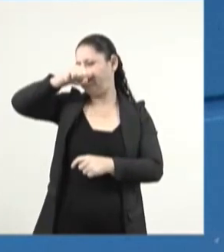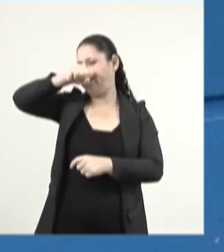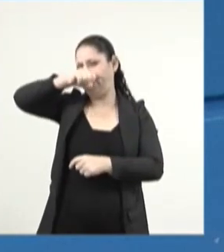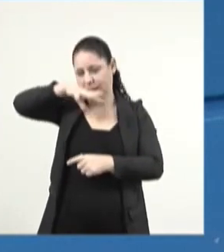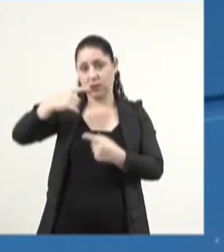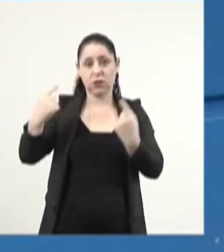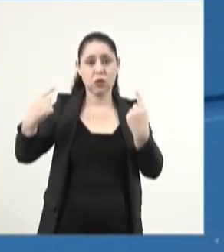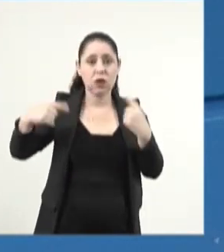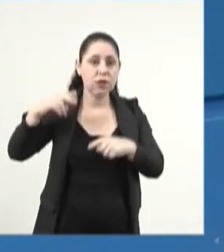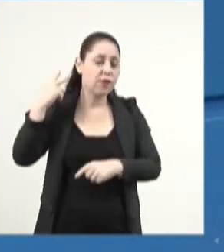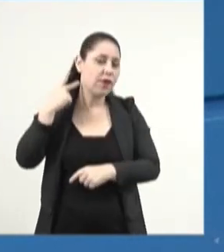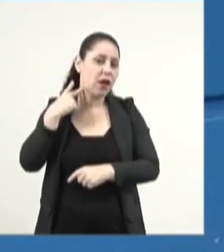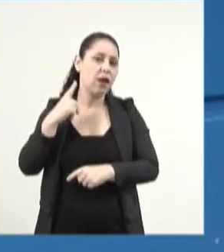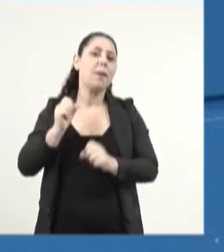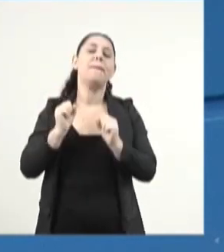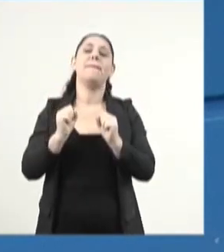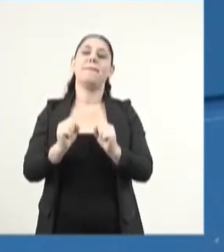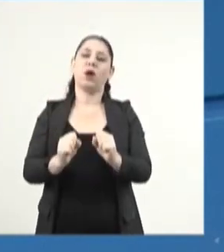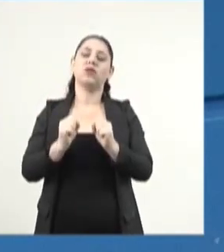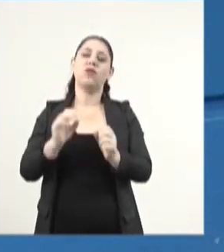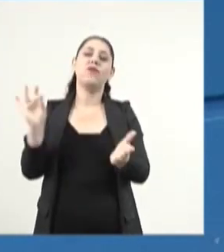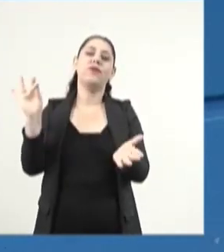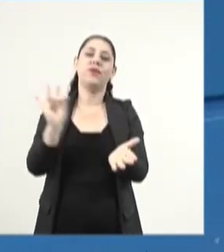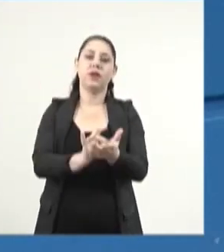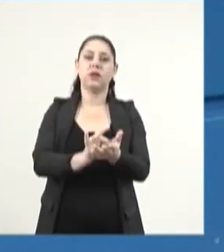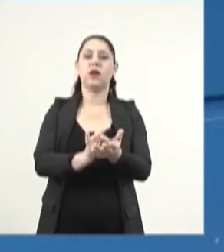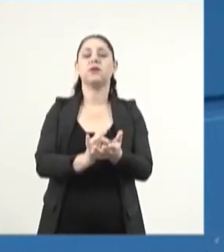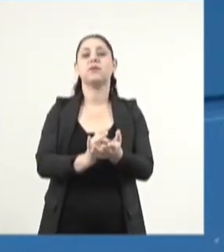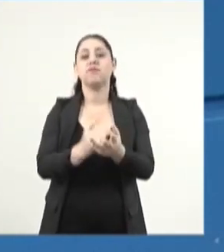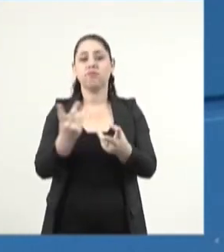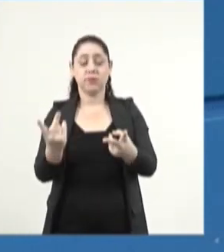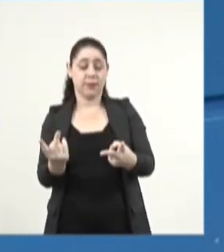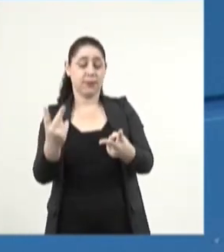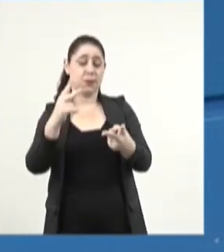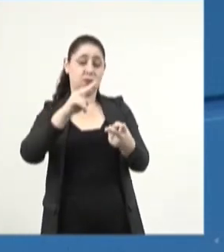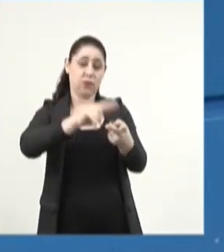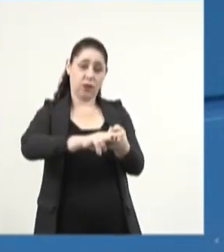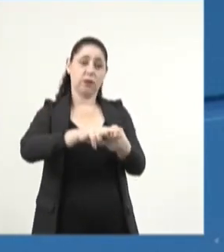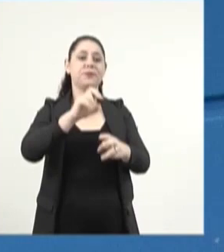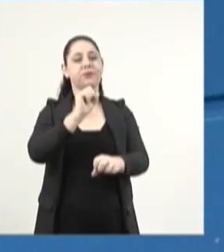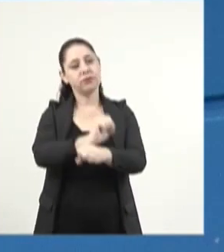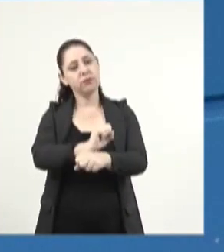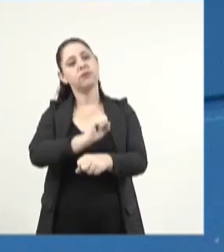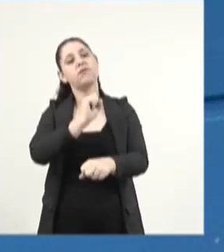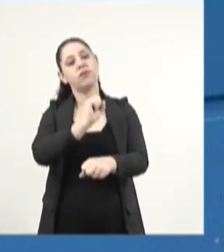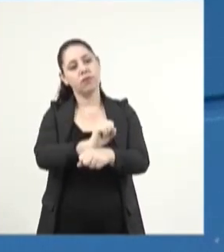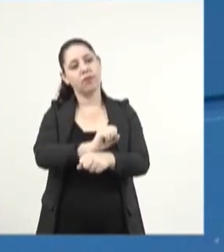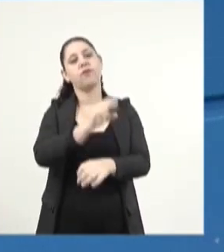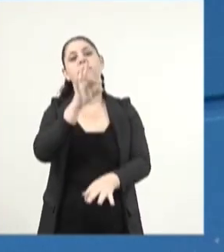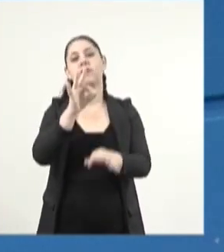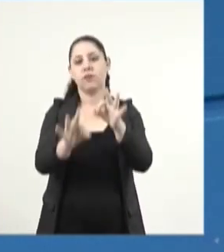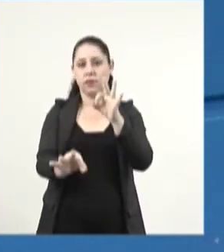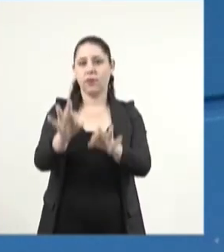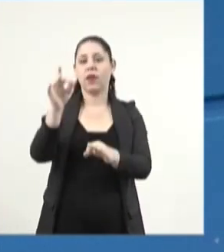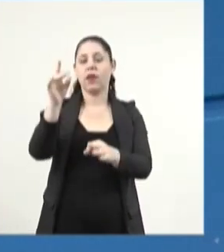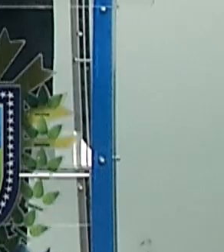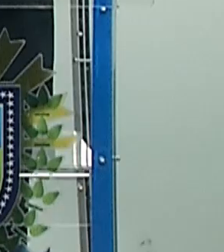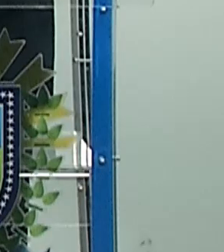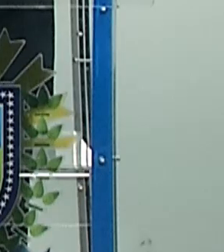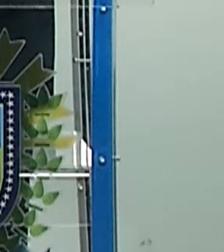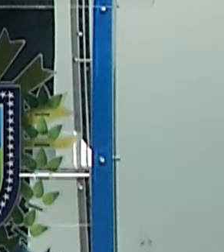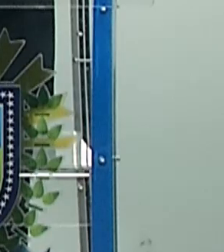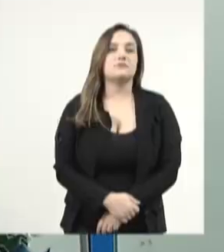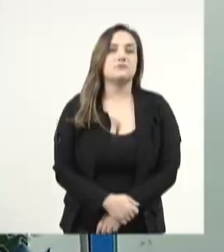crueldade contra as vítimas, eles possam realmente serem presos e aguardarem o julgamento atrás das